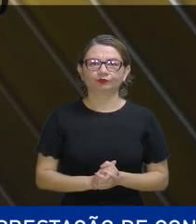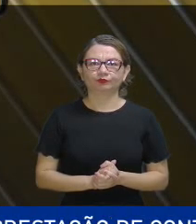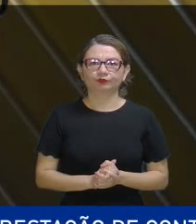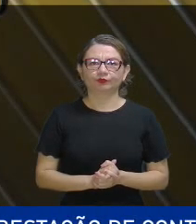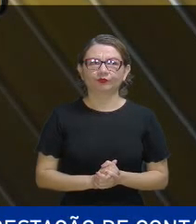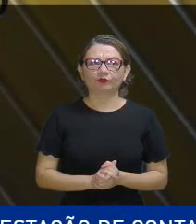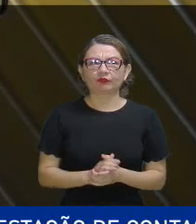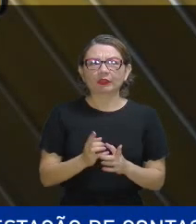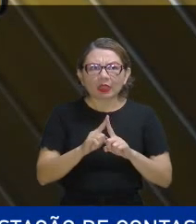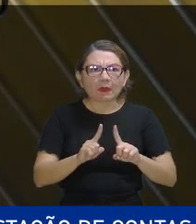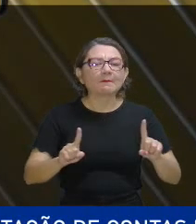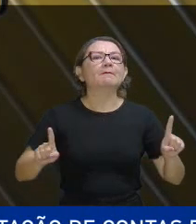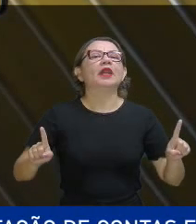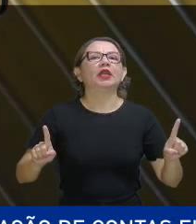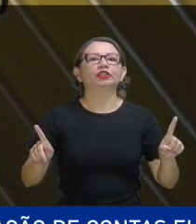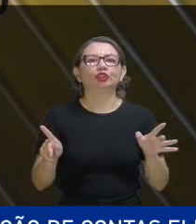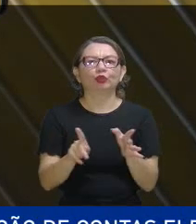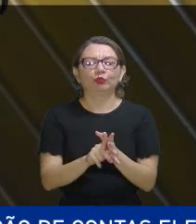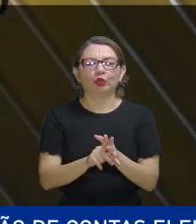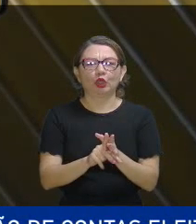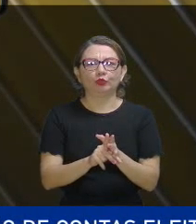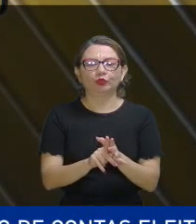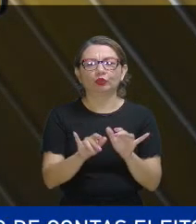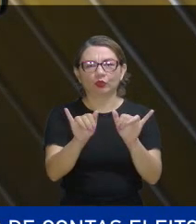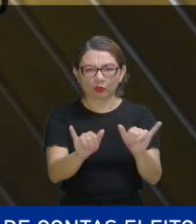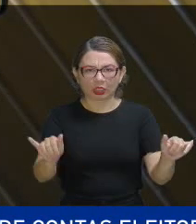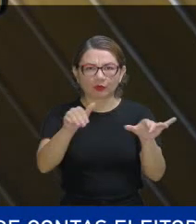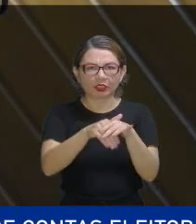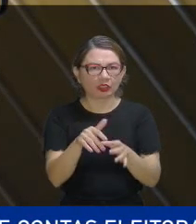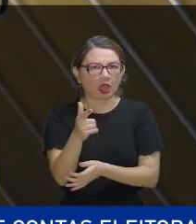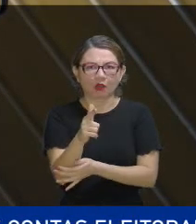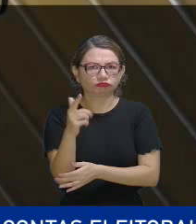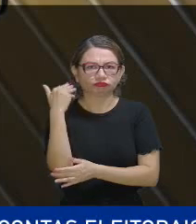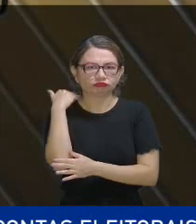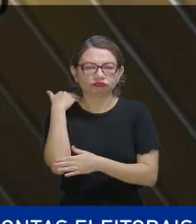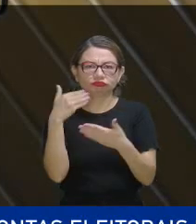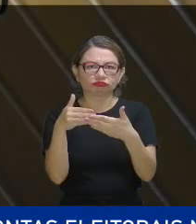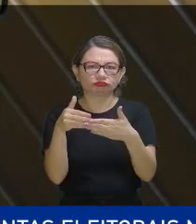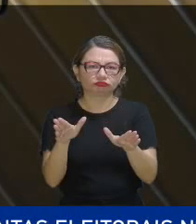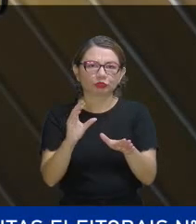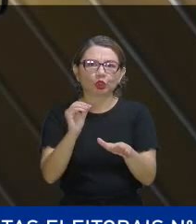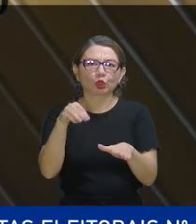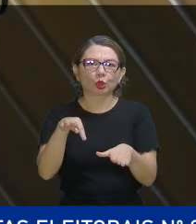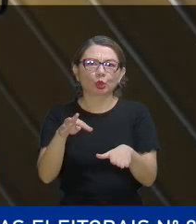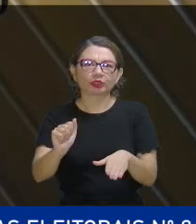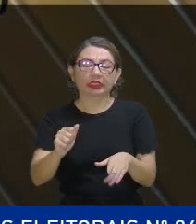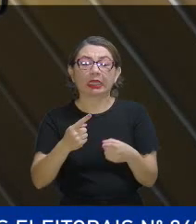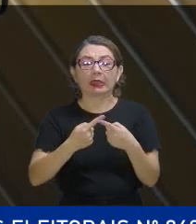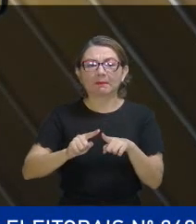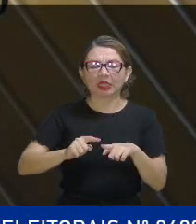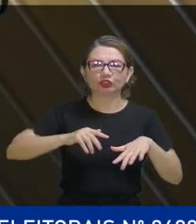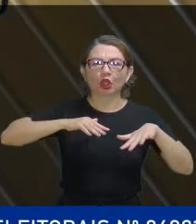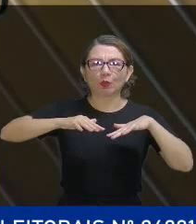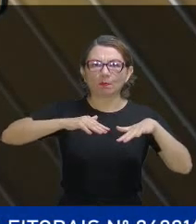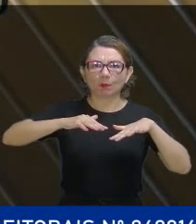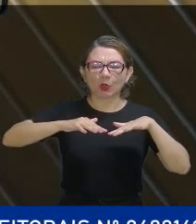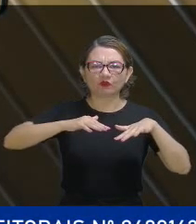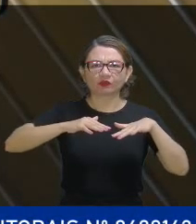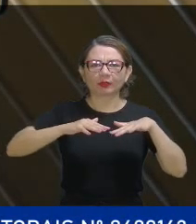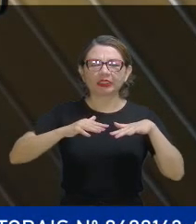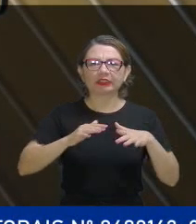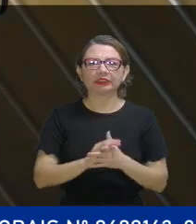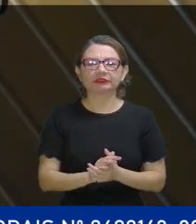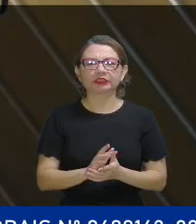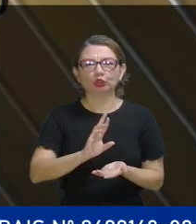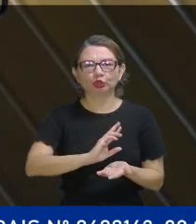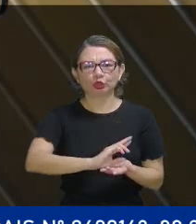aspas, e não abriu contas para a campanha eleitoral, mas não houve movimentação de recursos financeiros nas